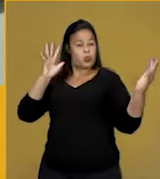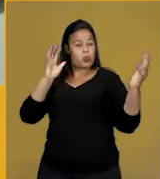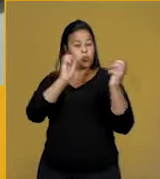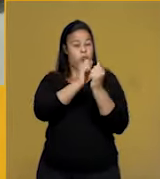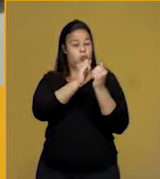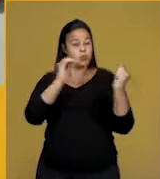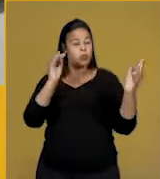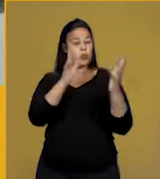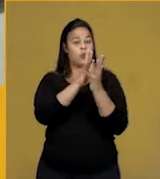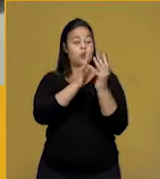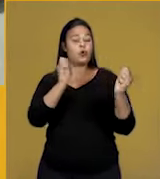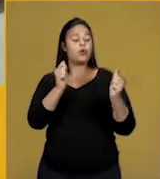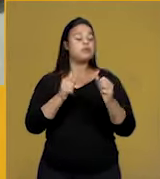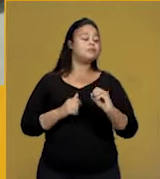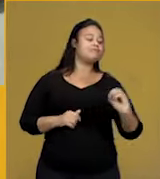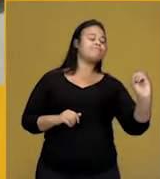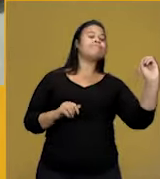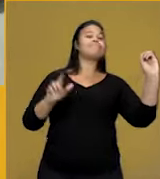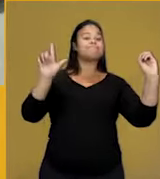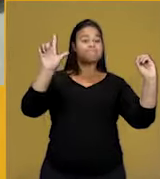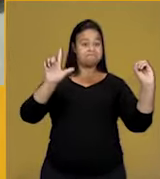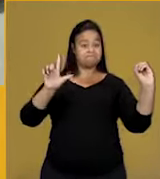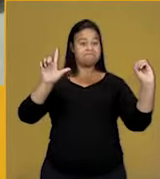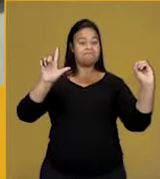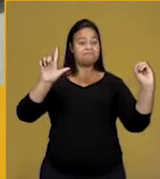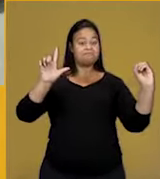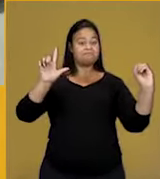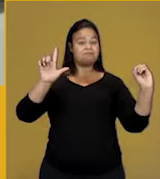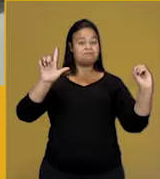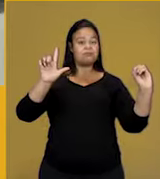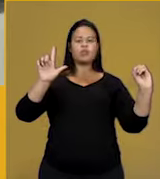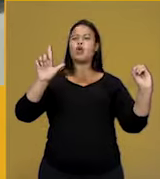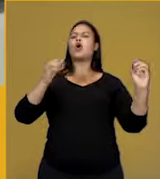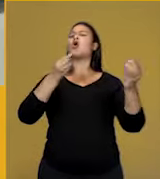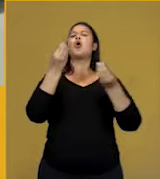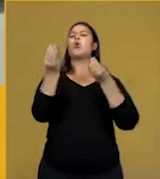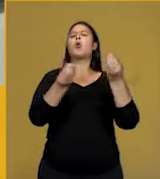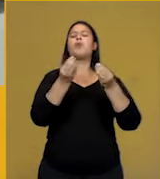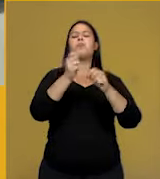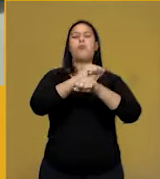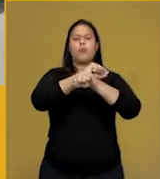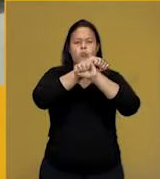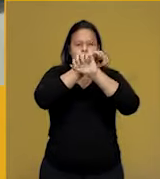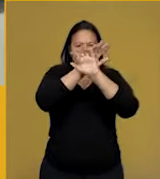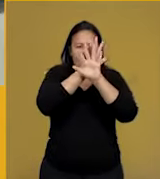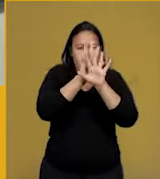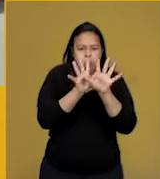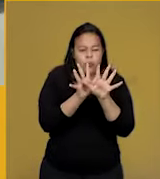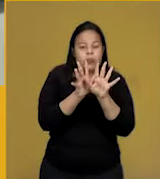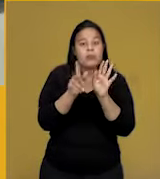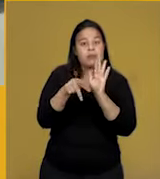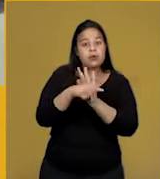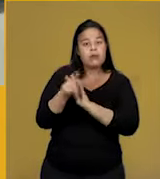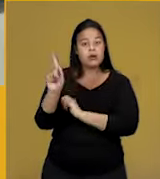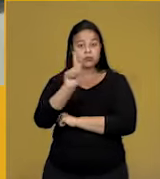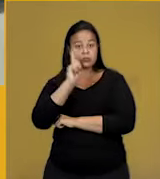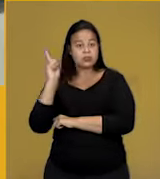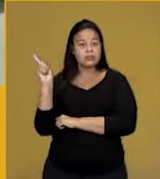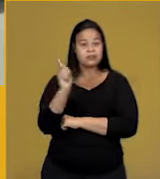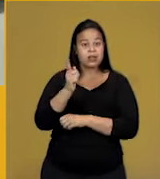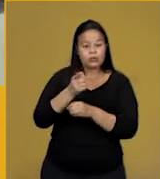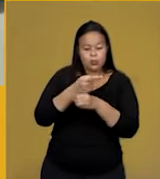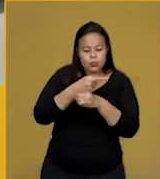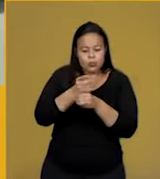foi projetada para o oeste. Como que nós podemos fazer aqui uma Rosa dos Ventos? Veja só.